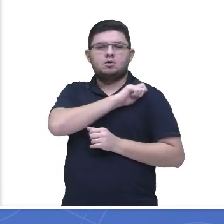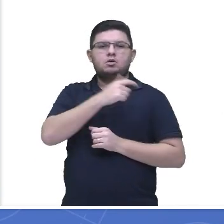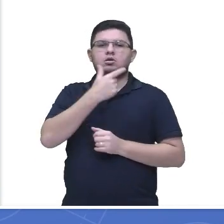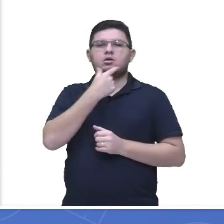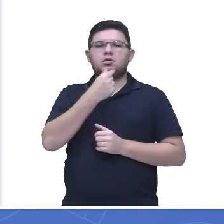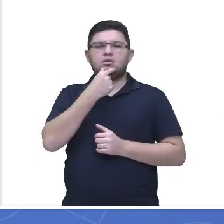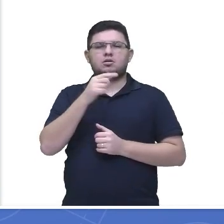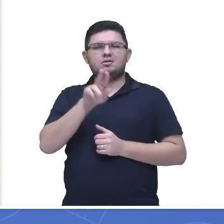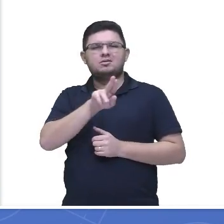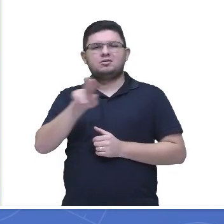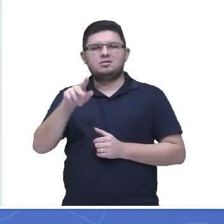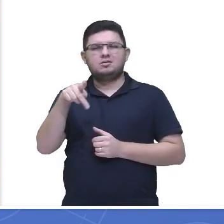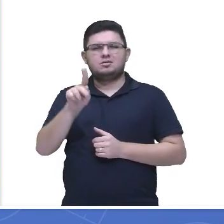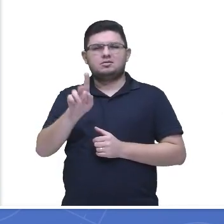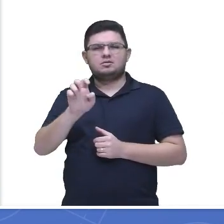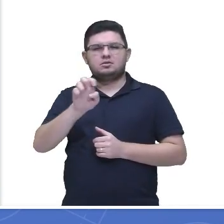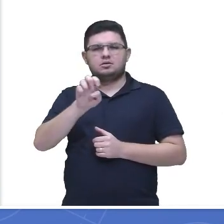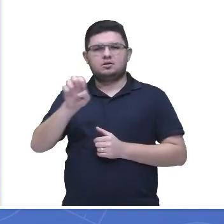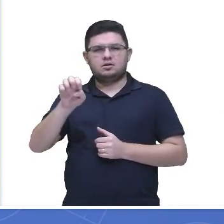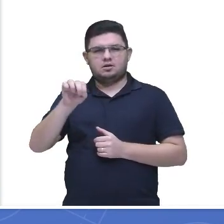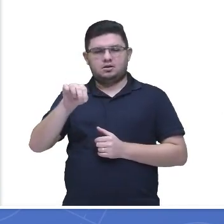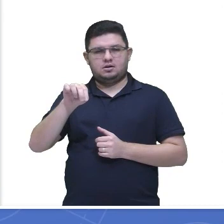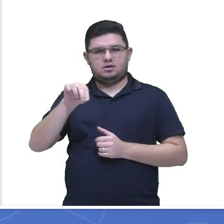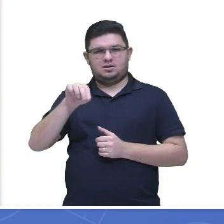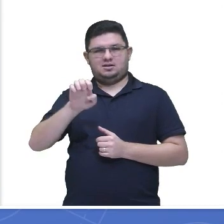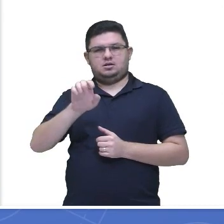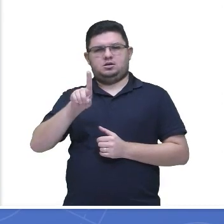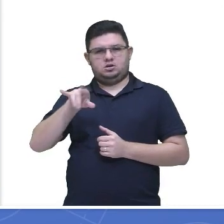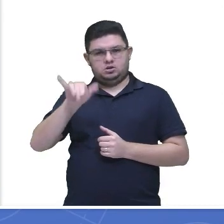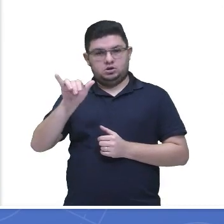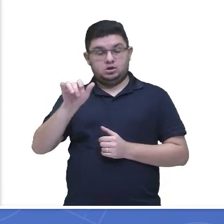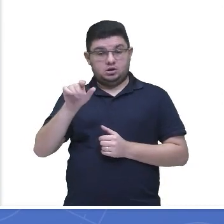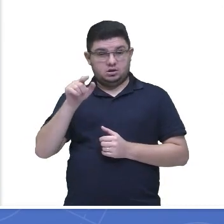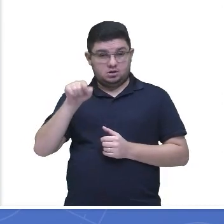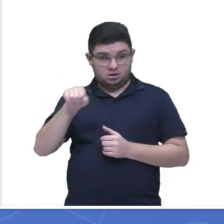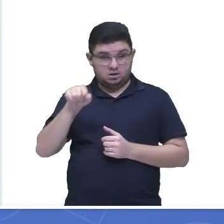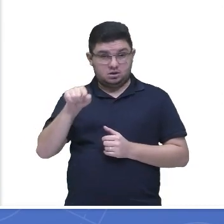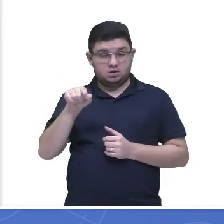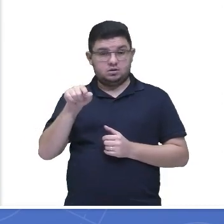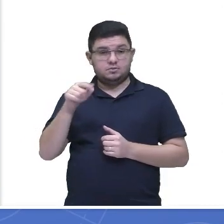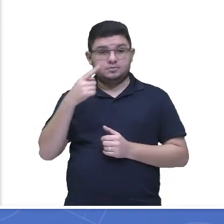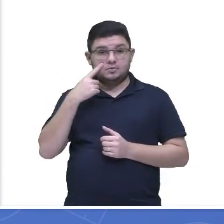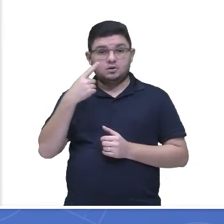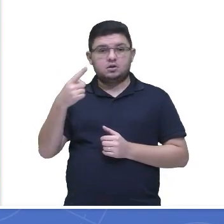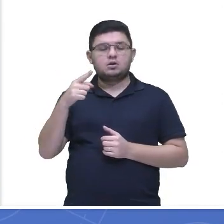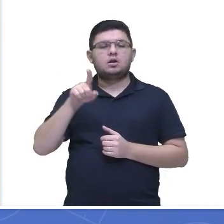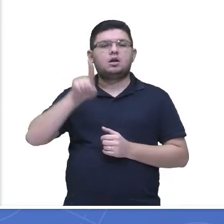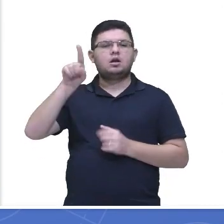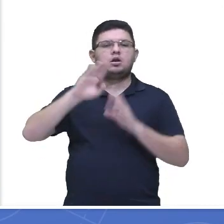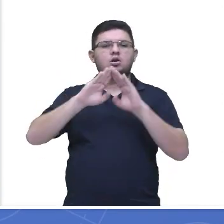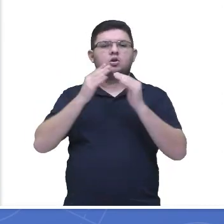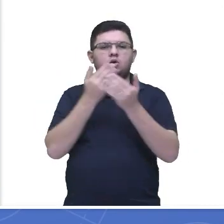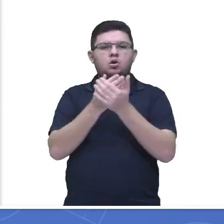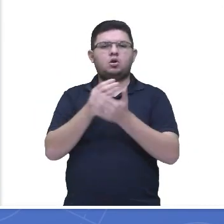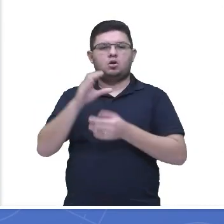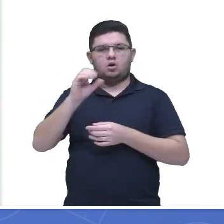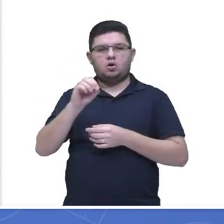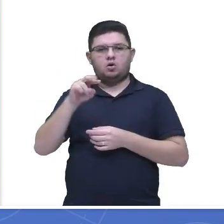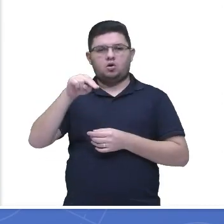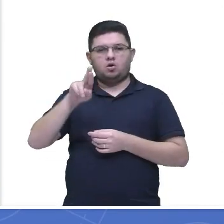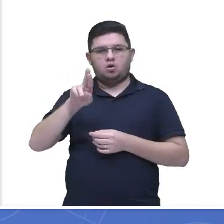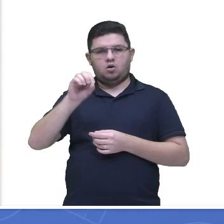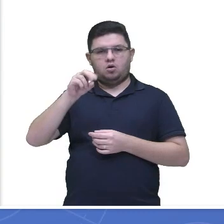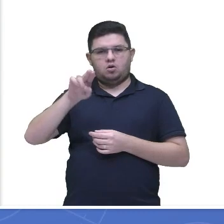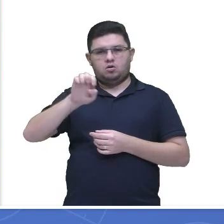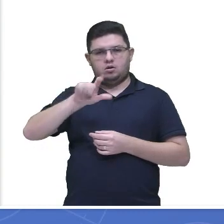ele é da Escola Estadual Coronel Fiuza. Ele está dizendo que a questão número 1 é a letra A e